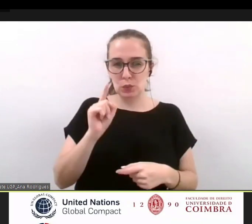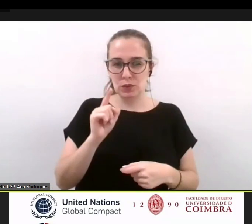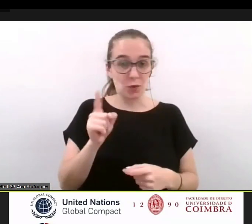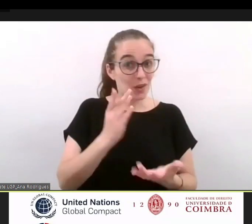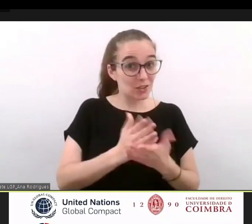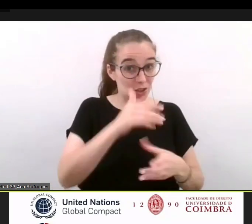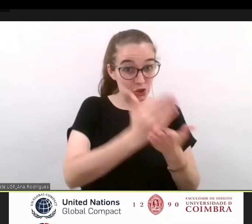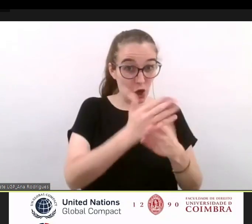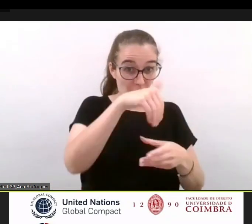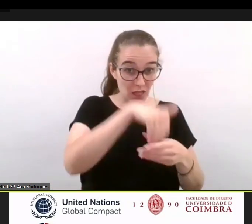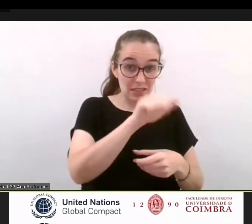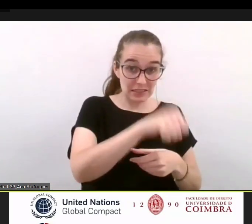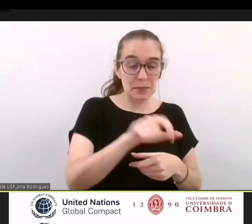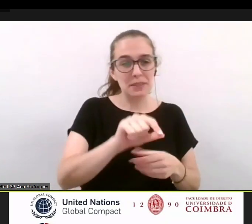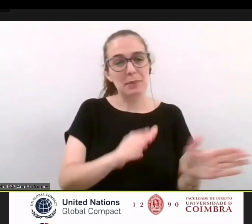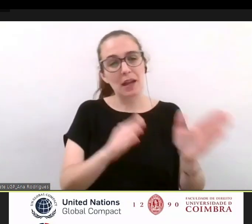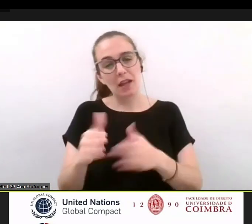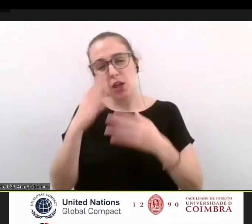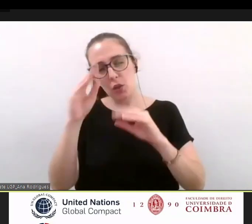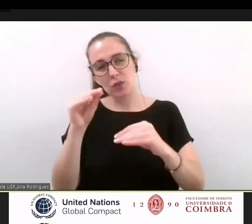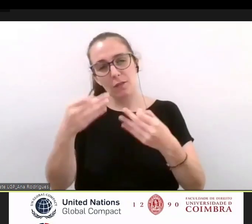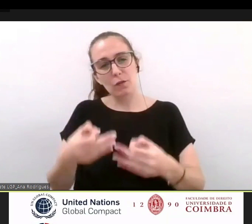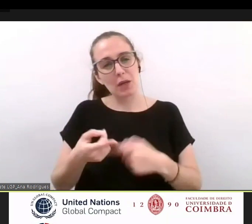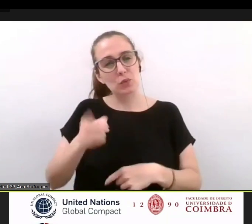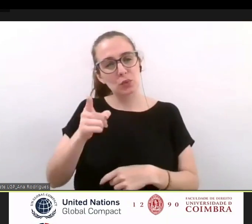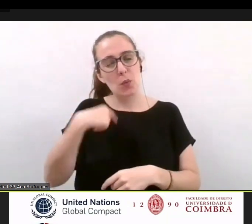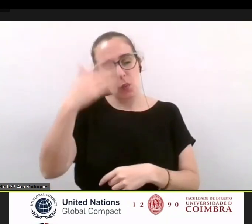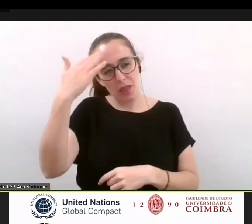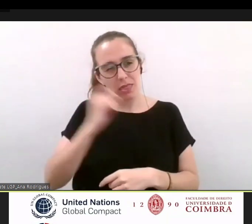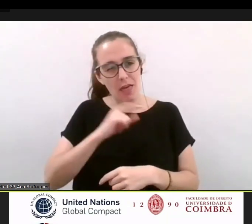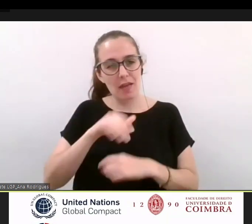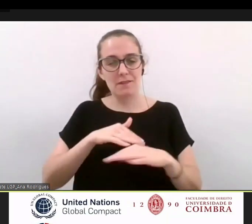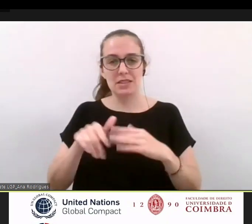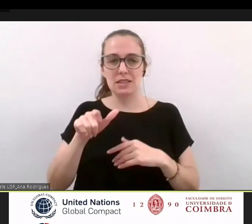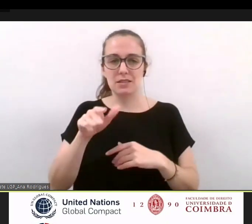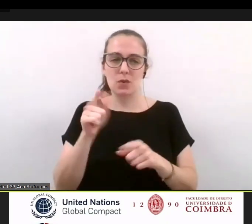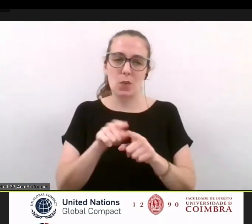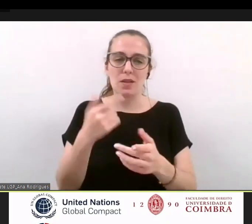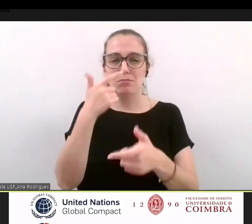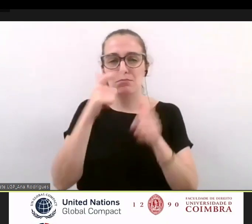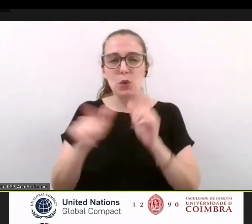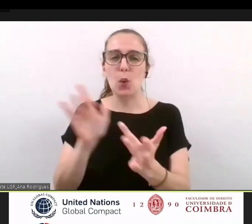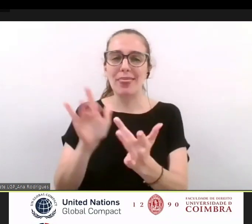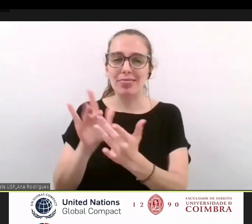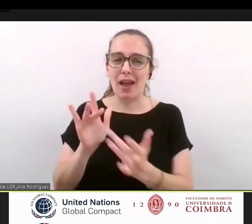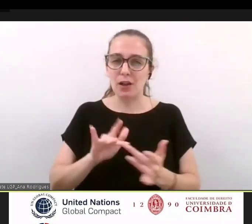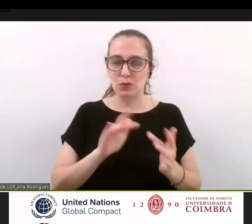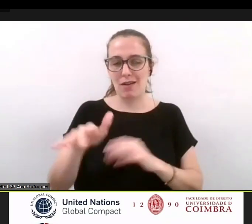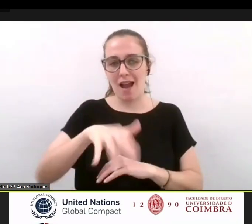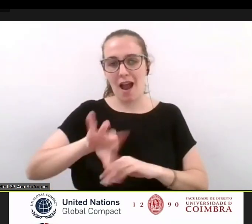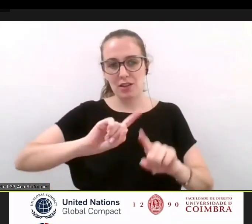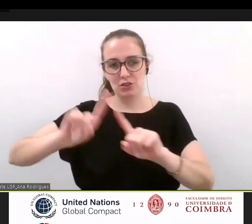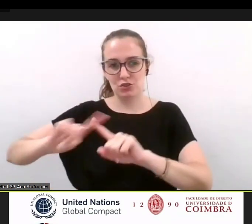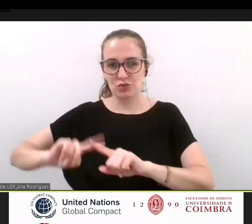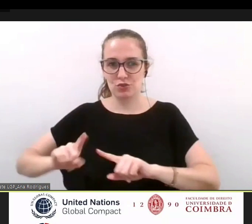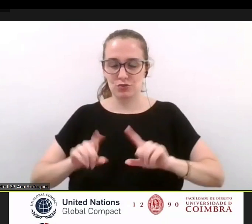só nos currículos, mas de forma mais informal, familiarizar as pessoas com as diferentes dimensões